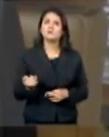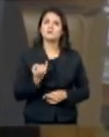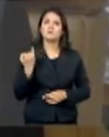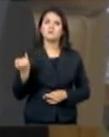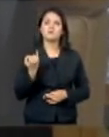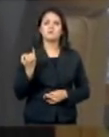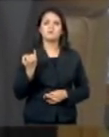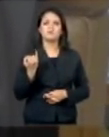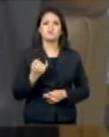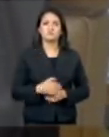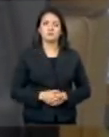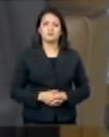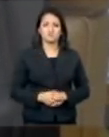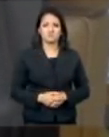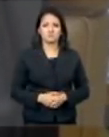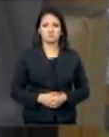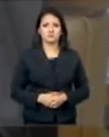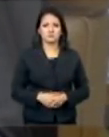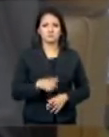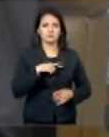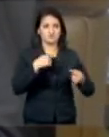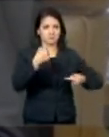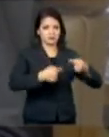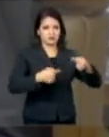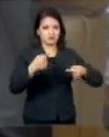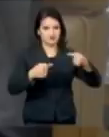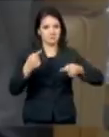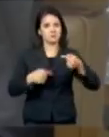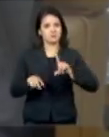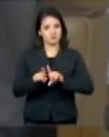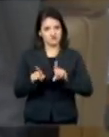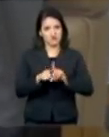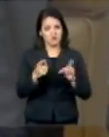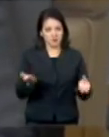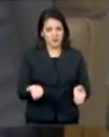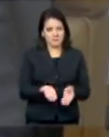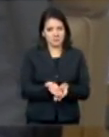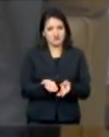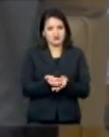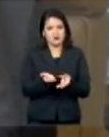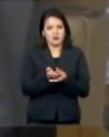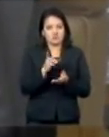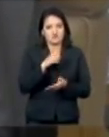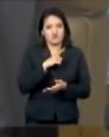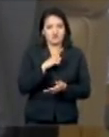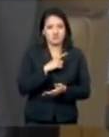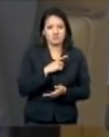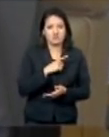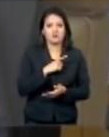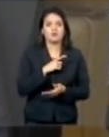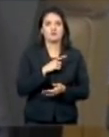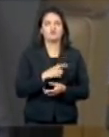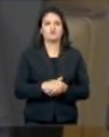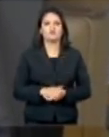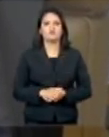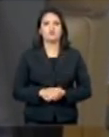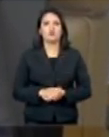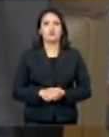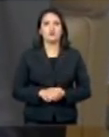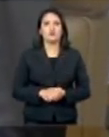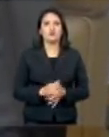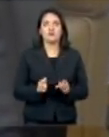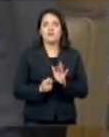foi eddy discutido também nesses autos e invocado particularmente por vários